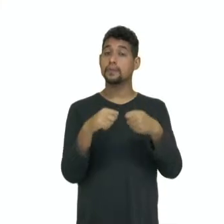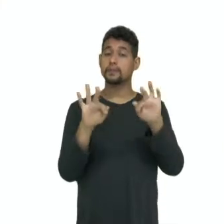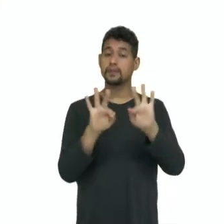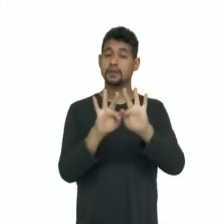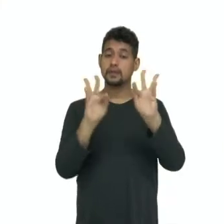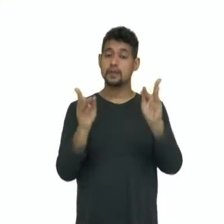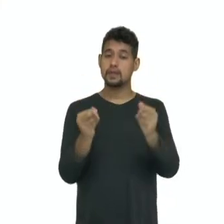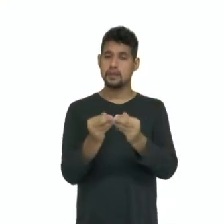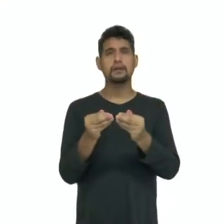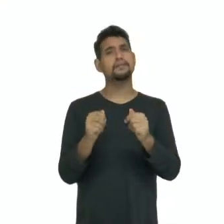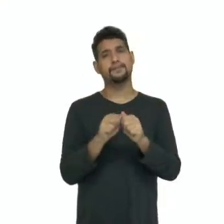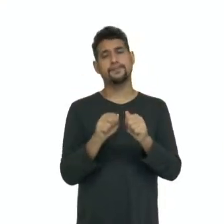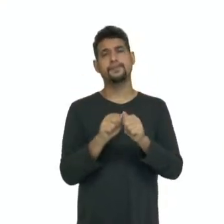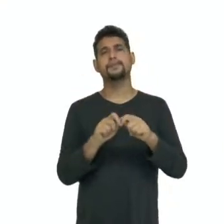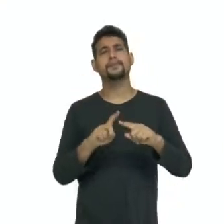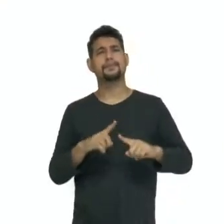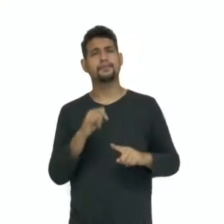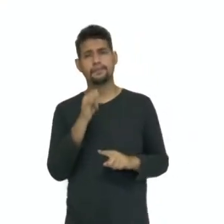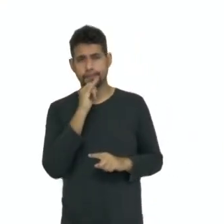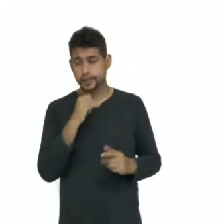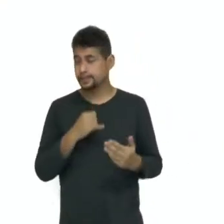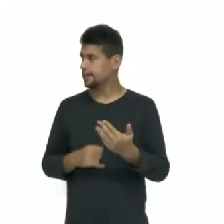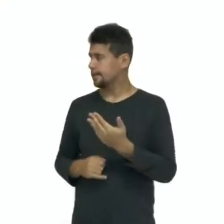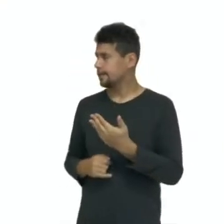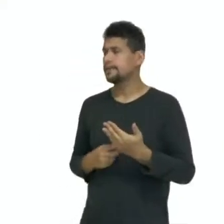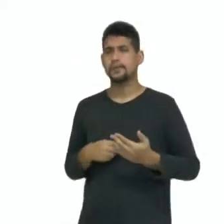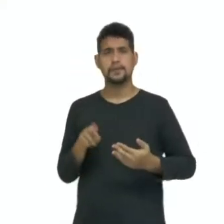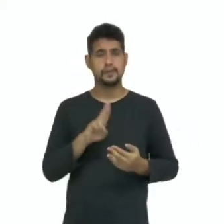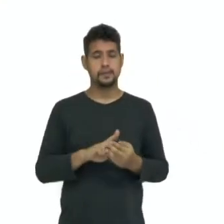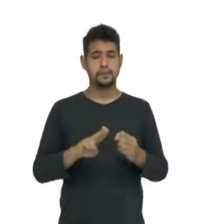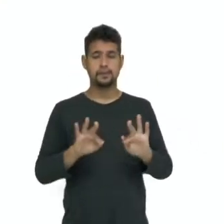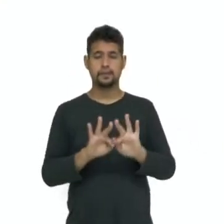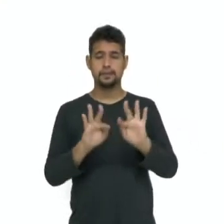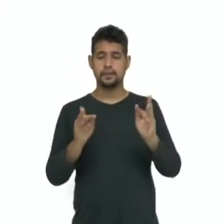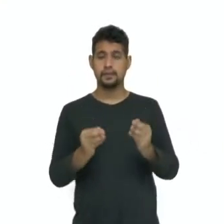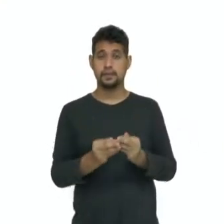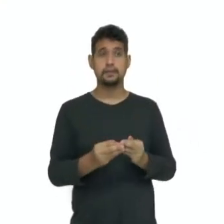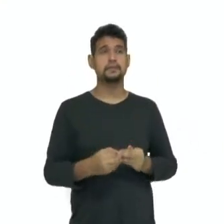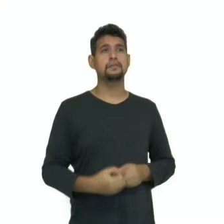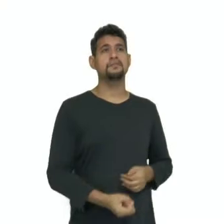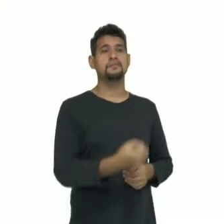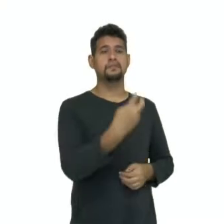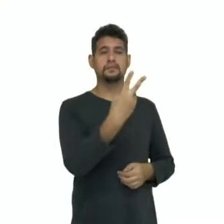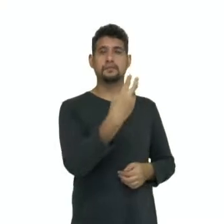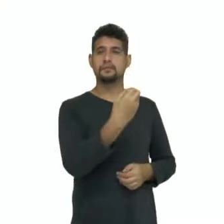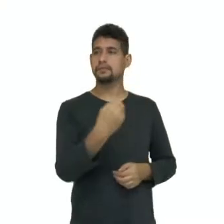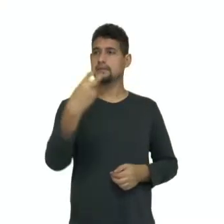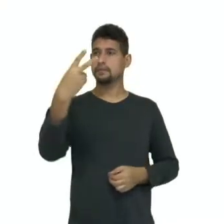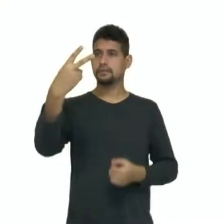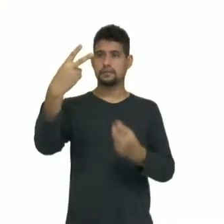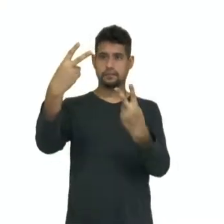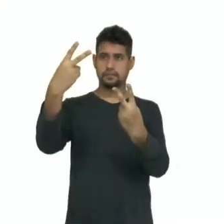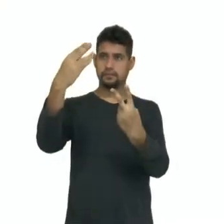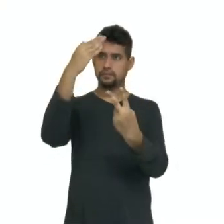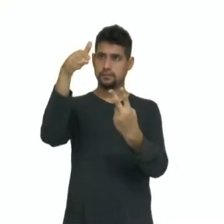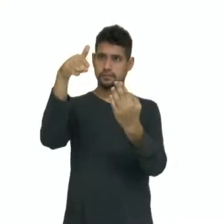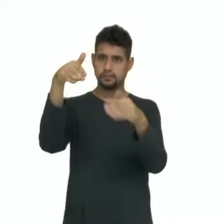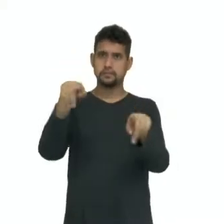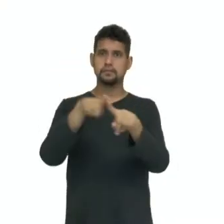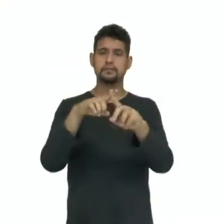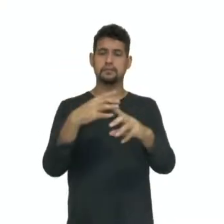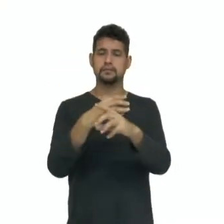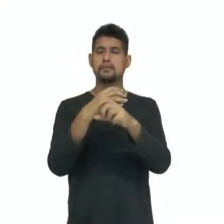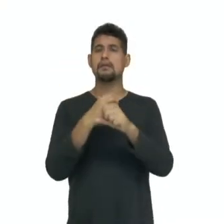esses fatoriais. Então, no caso aqui, eu vou simplificar o 2 com o 2. Basta daí usar o princípio